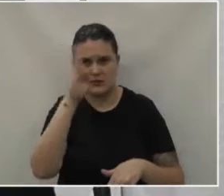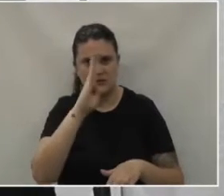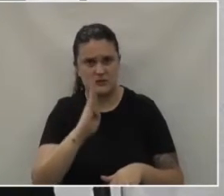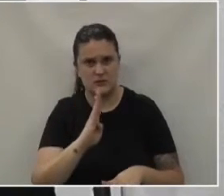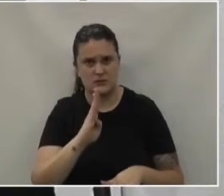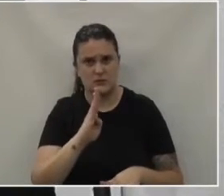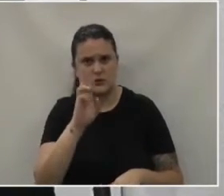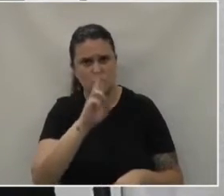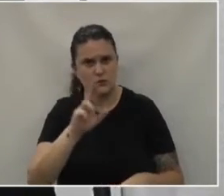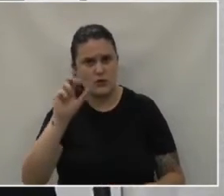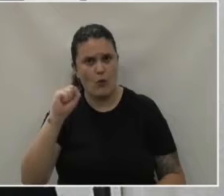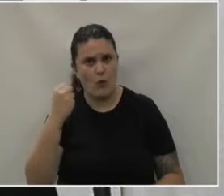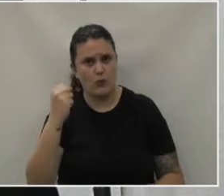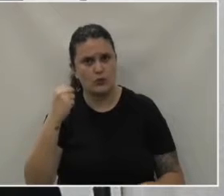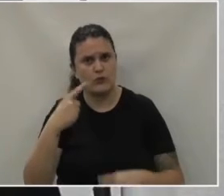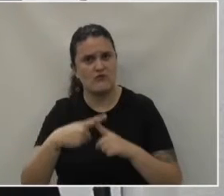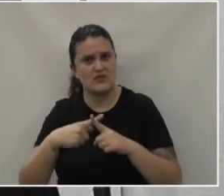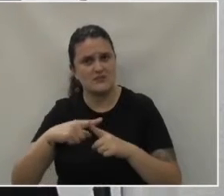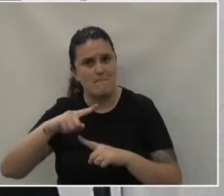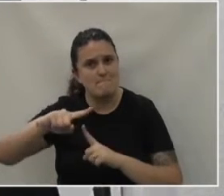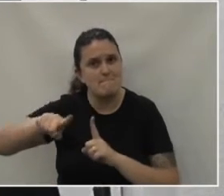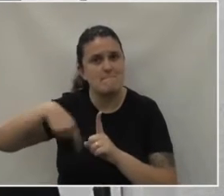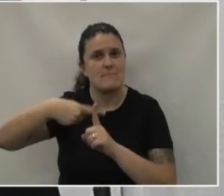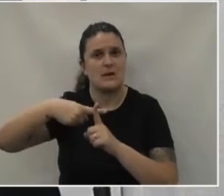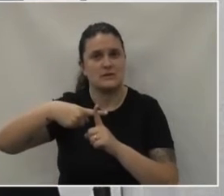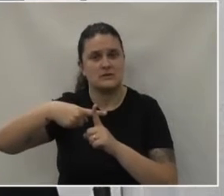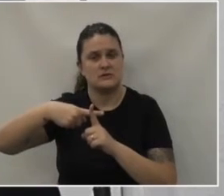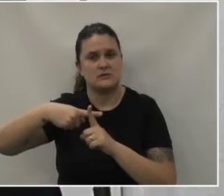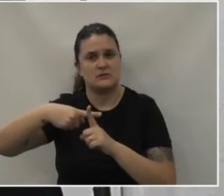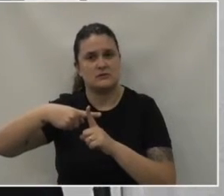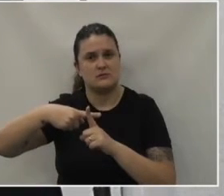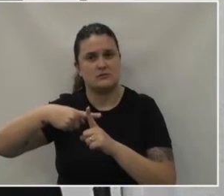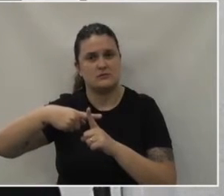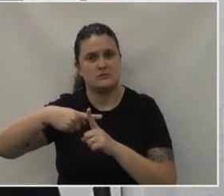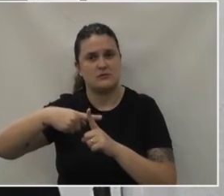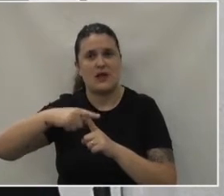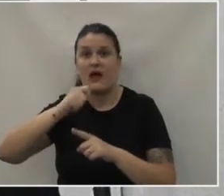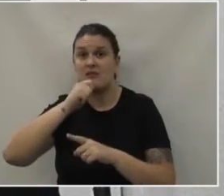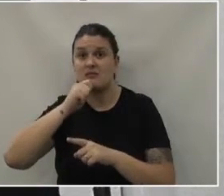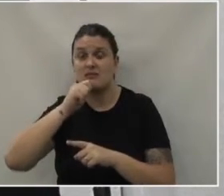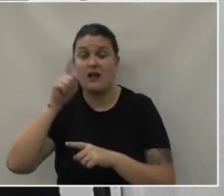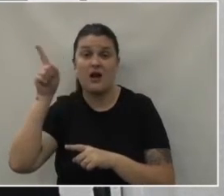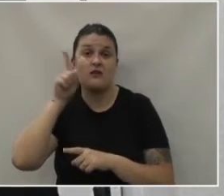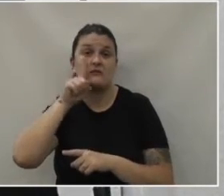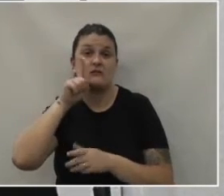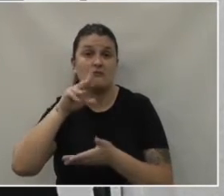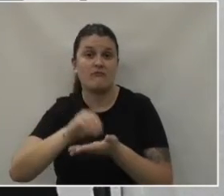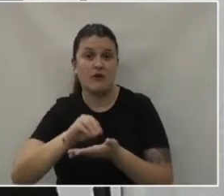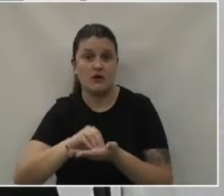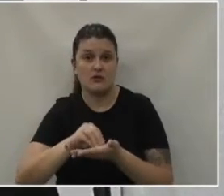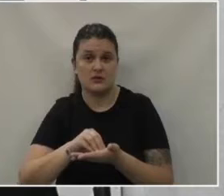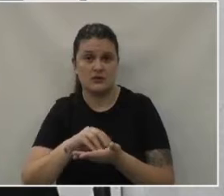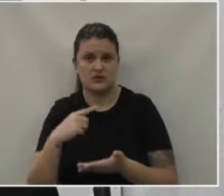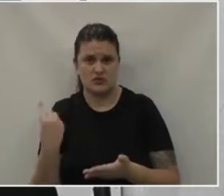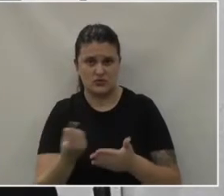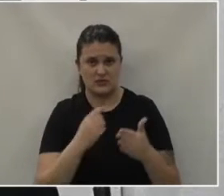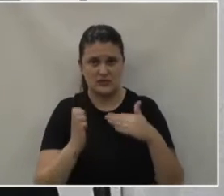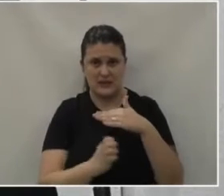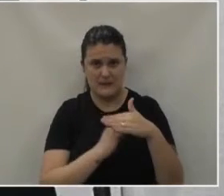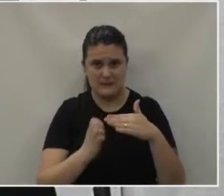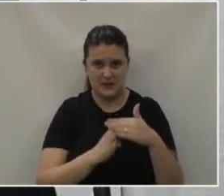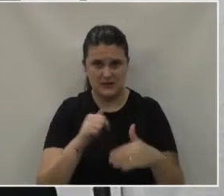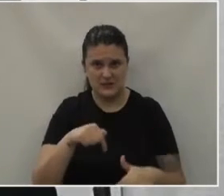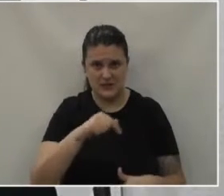8 vezes mais mão de obra do que os Correios brasileiros, e são deficitários. A nossa empresa brasileira de Correios